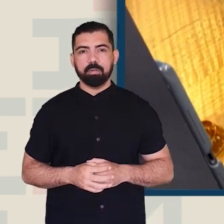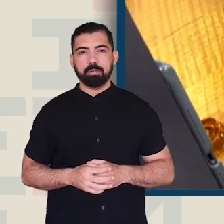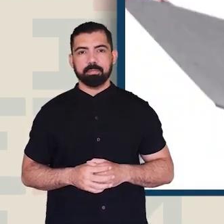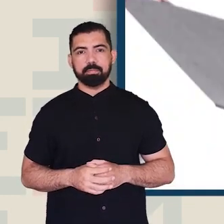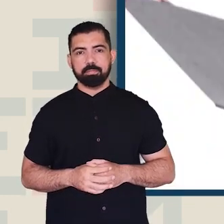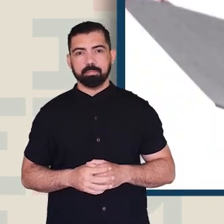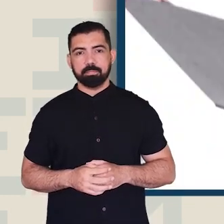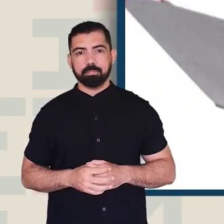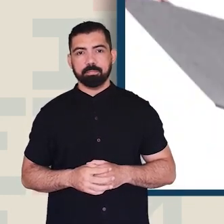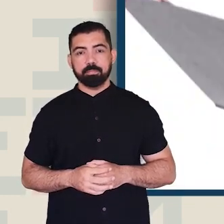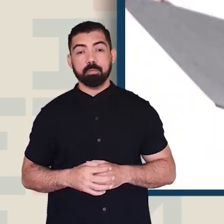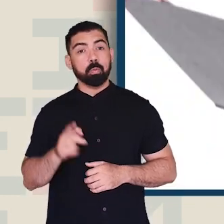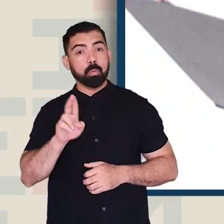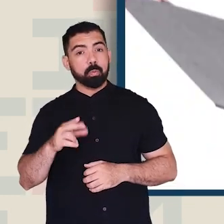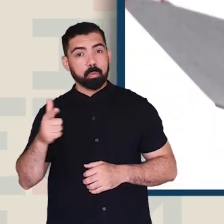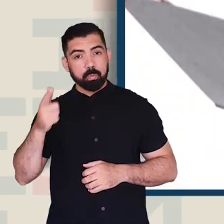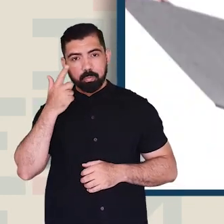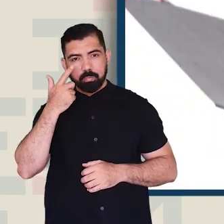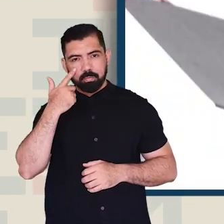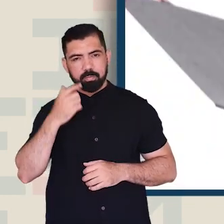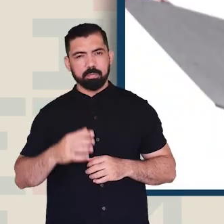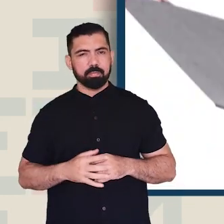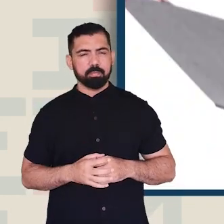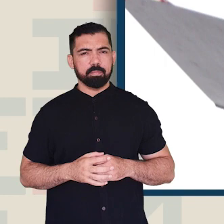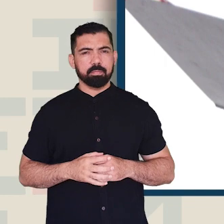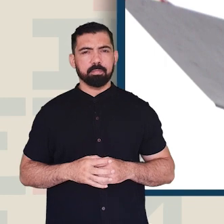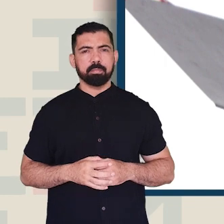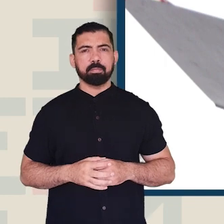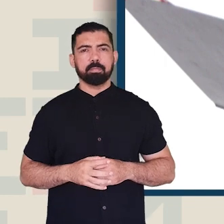Deixa eu ver com um drivezinho aqui.